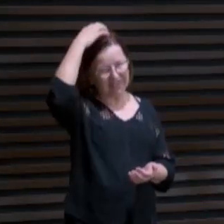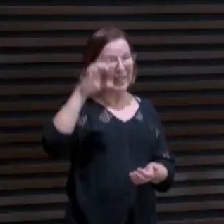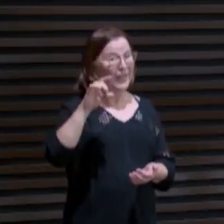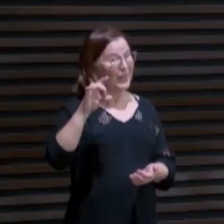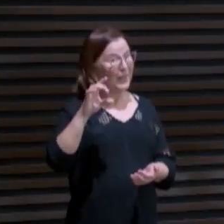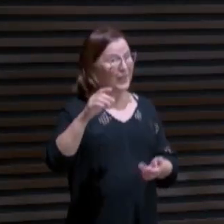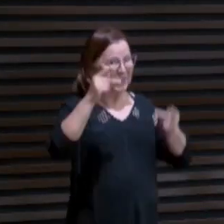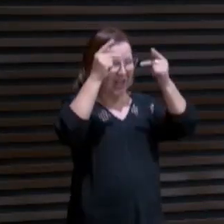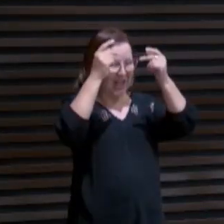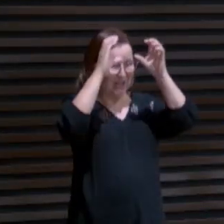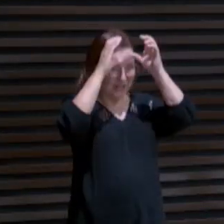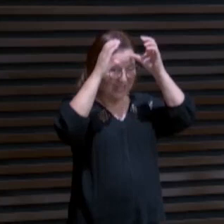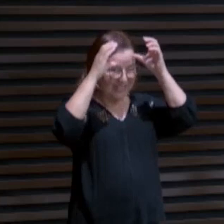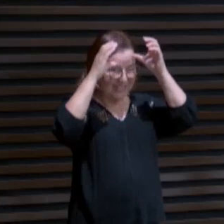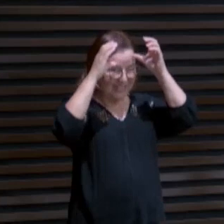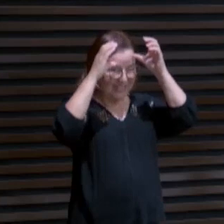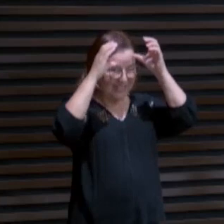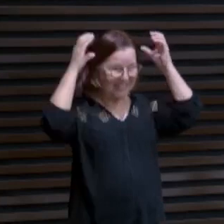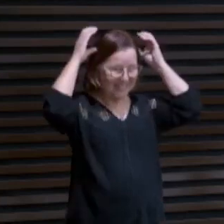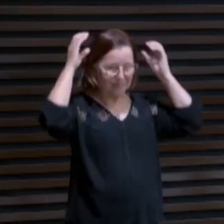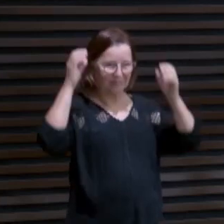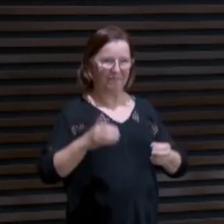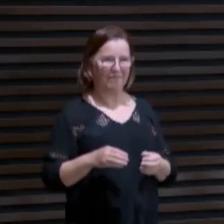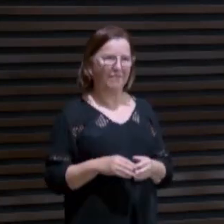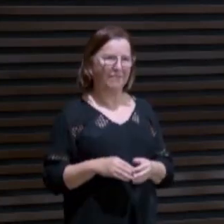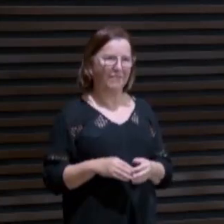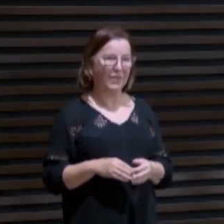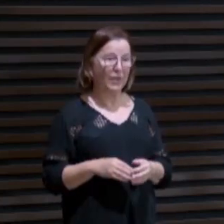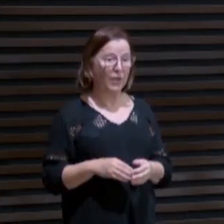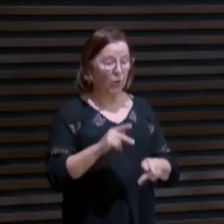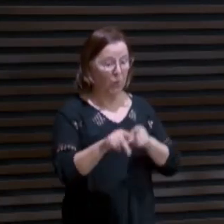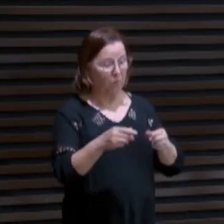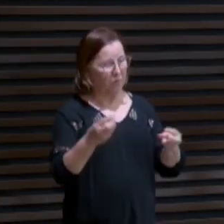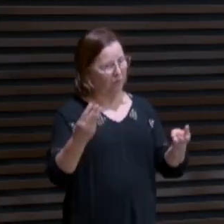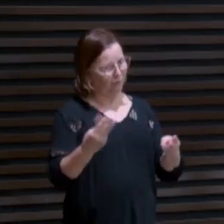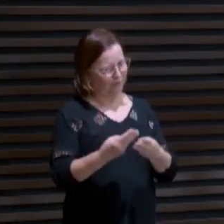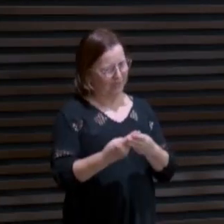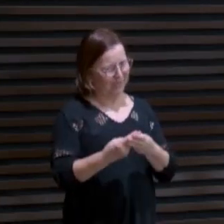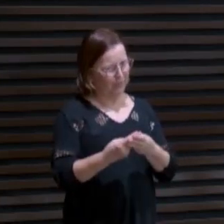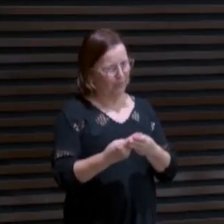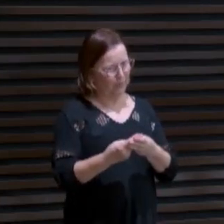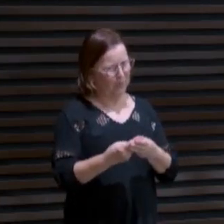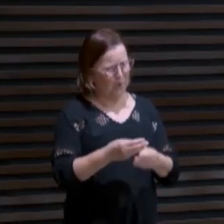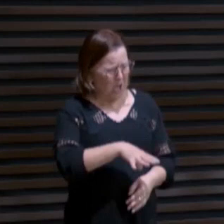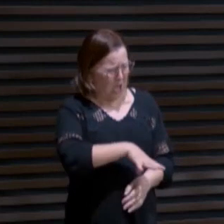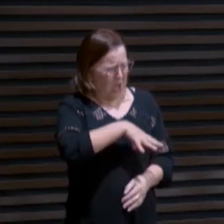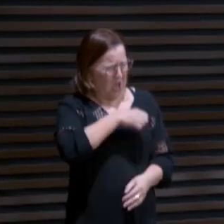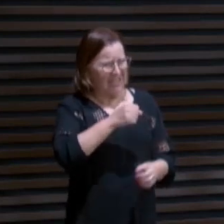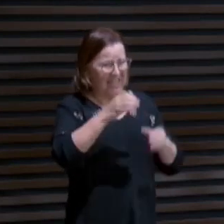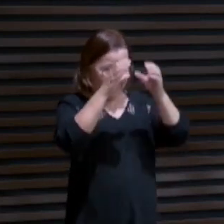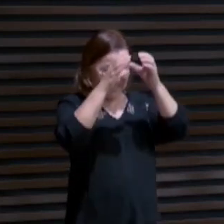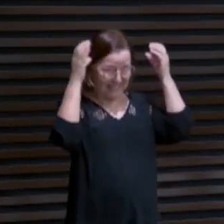Imagina o povo que mais odiava César, e eles agora dizem: não temos rei, senão César. Os